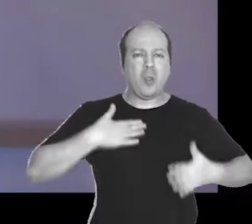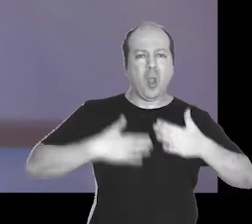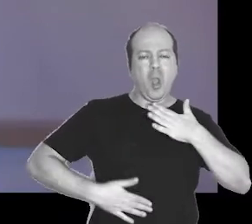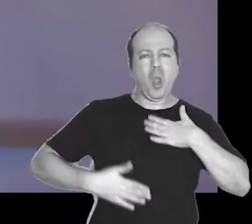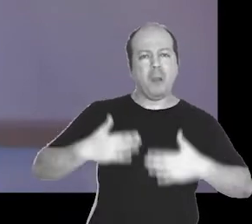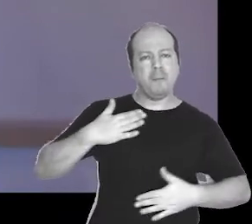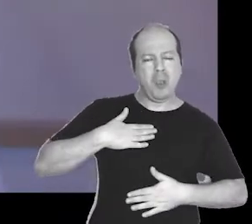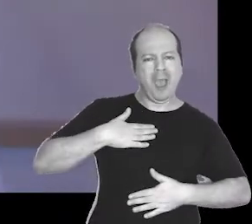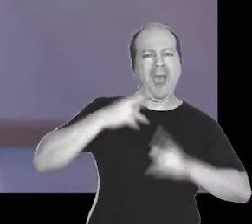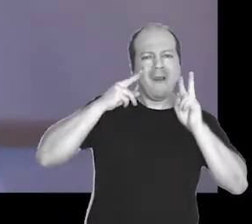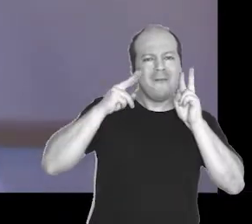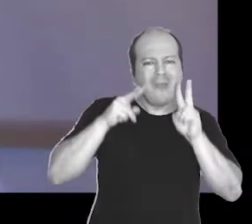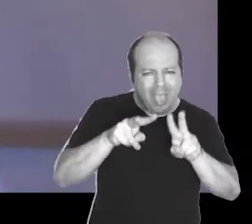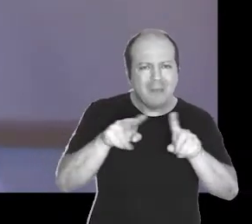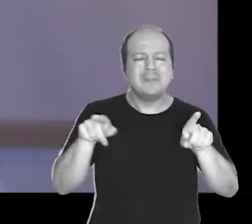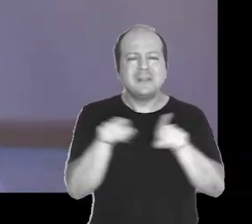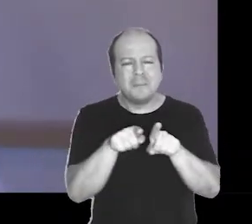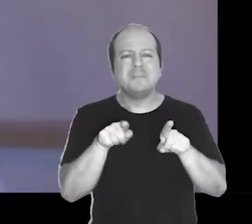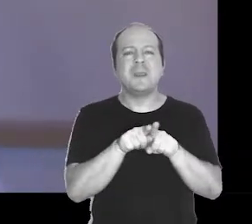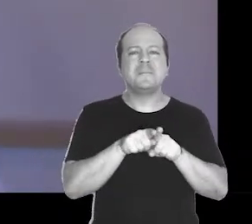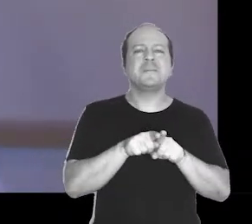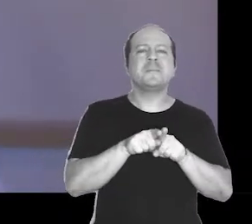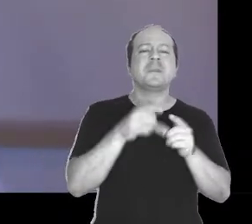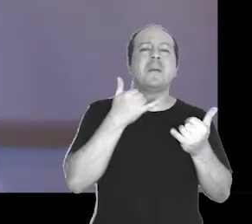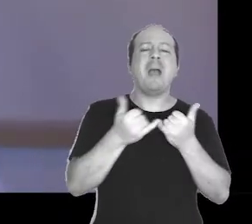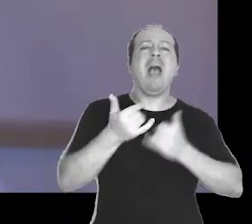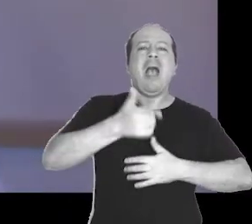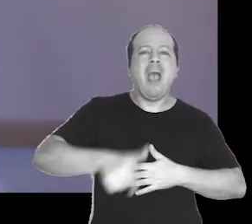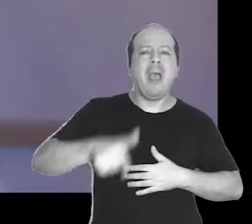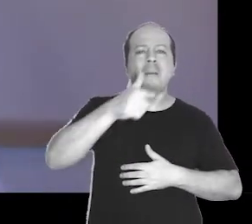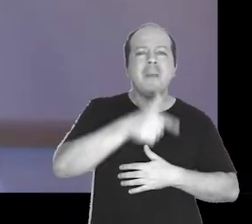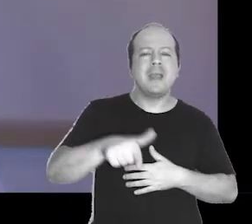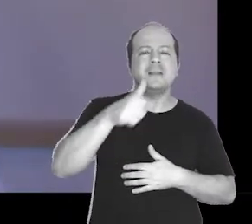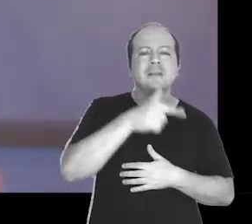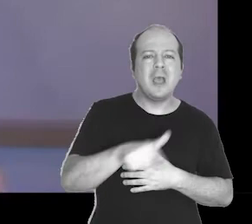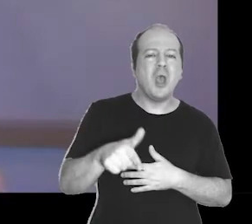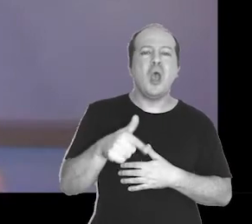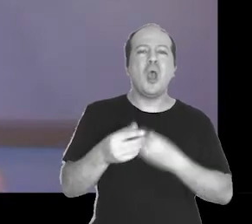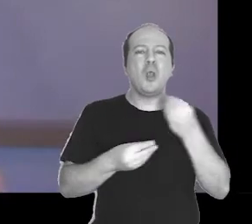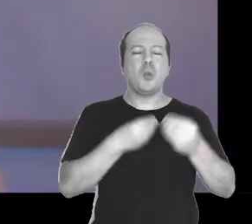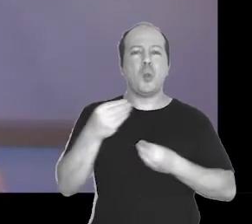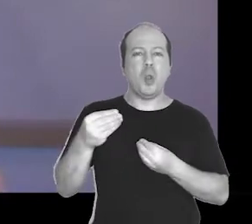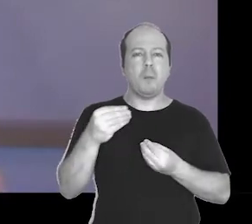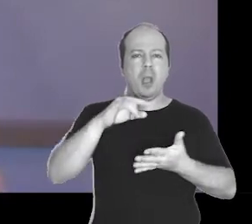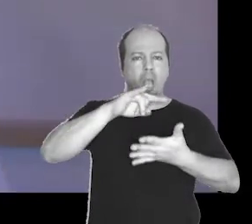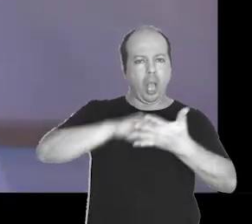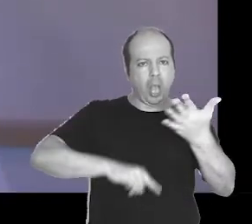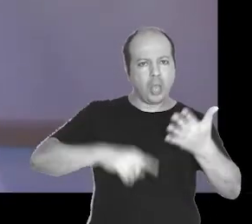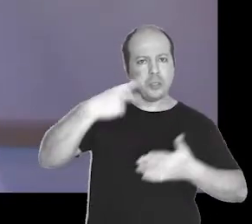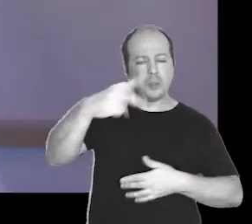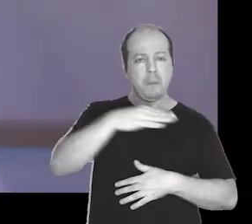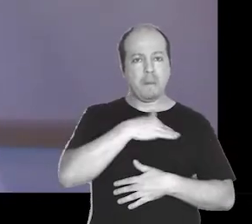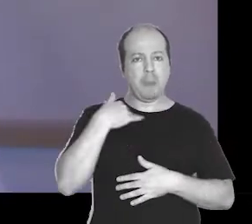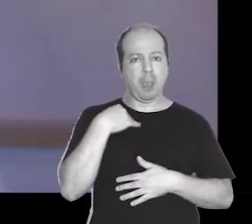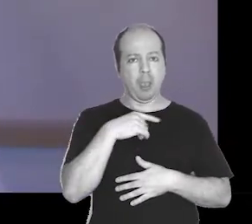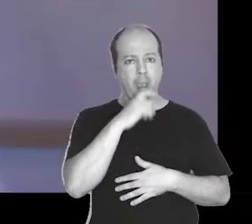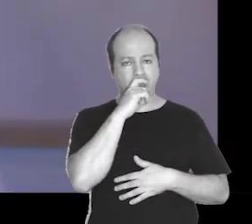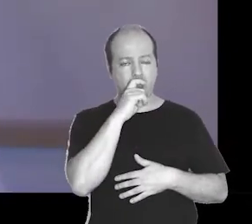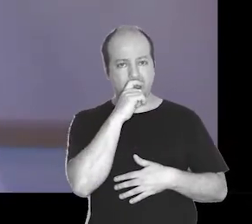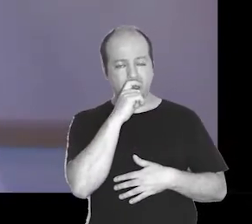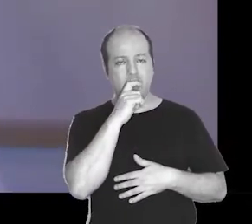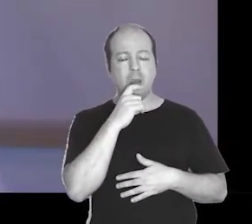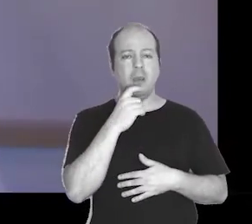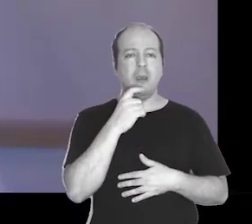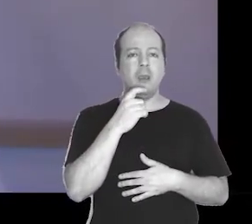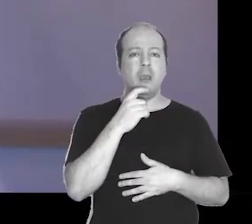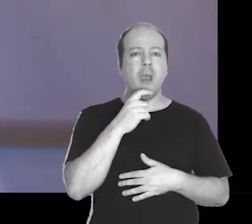Mais erros, aliás, como aquela repetição da nota de falecimento de seu pai e muitos outros.